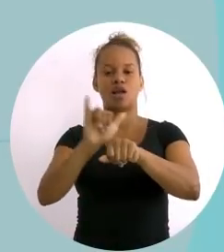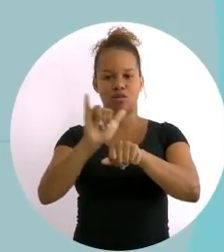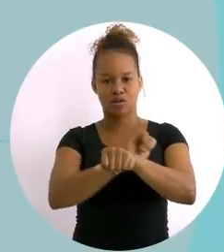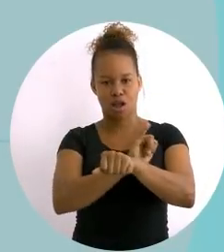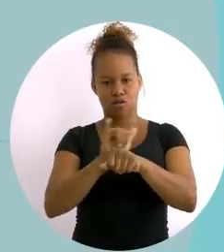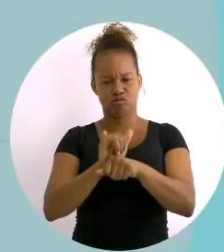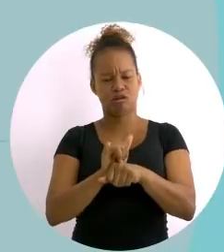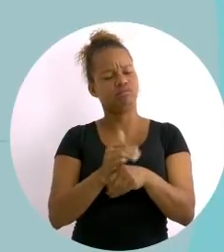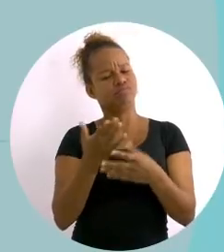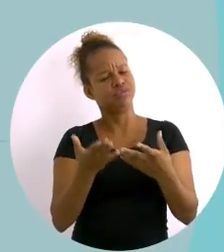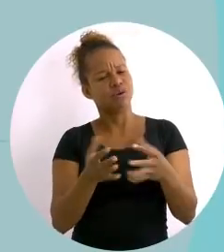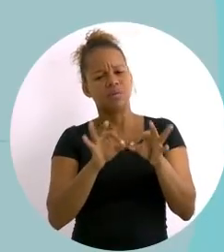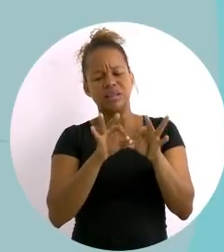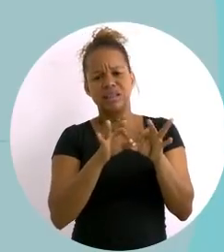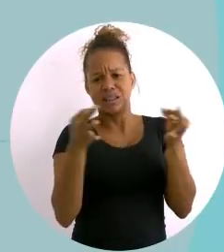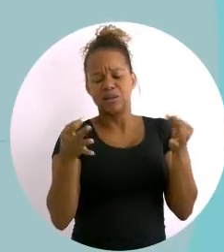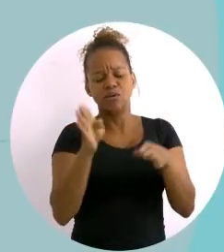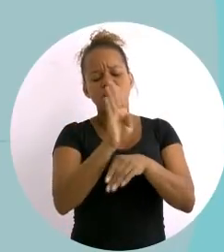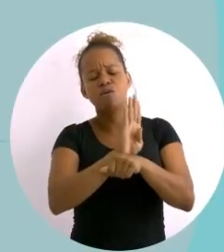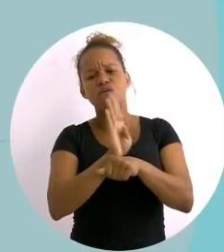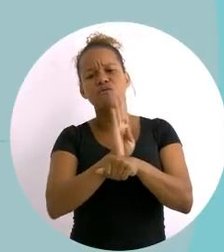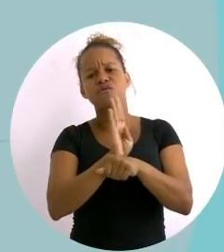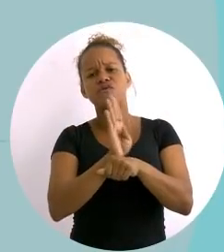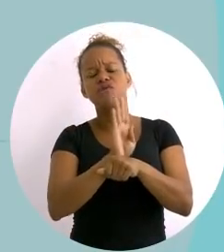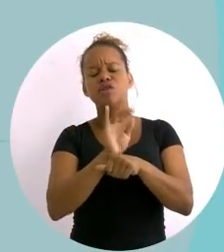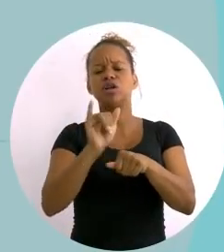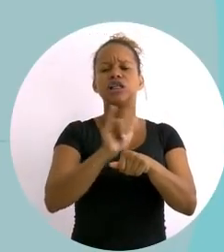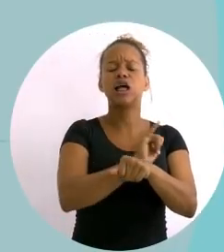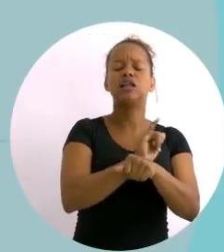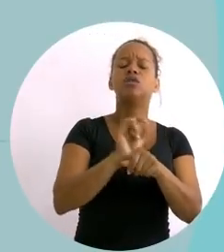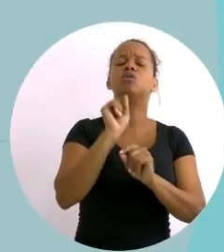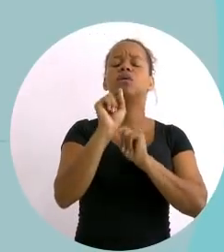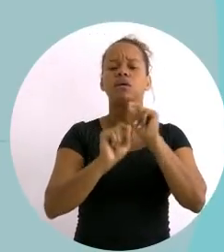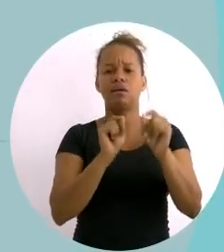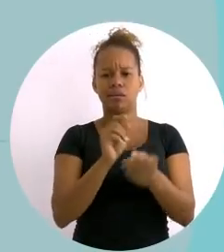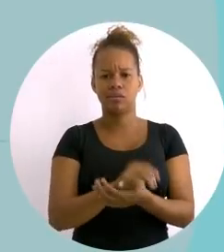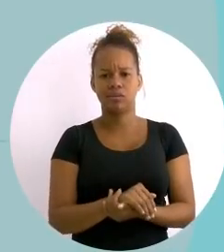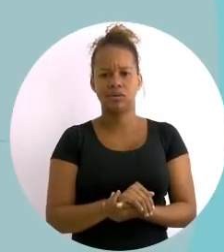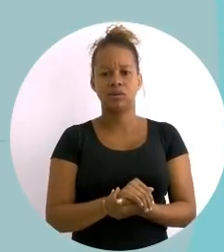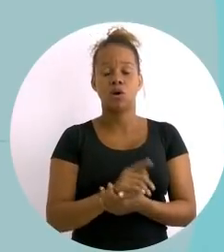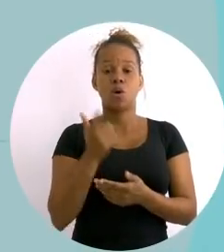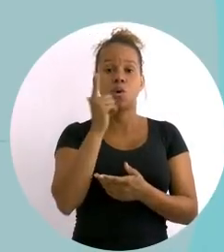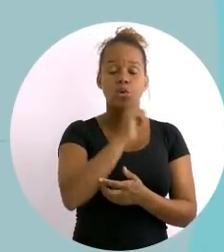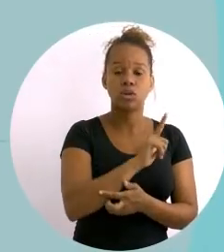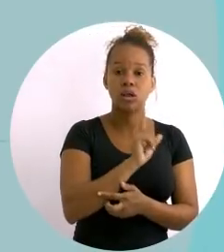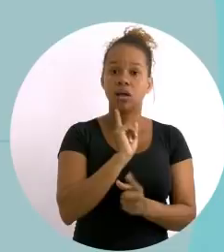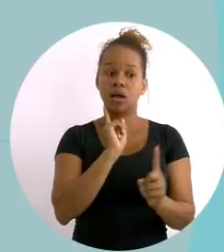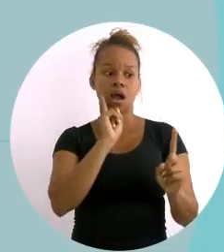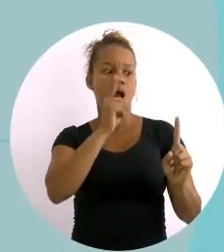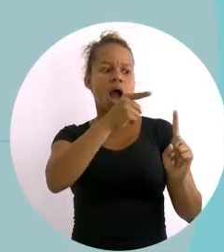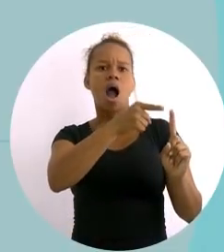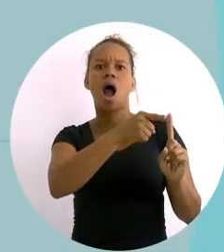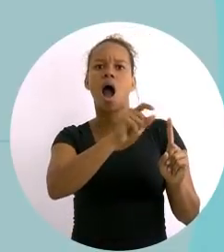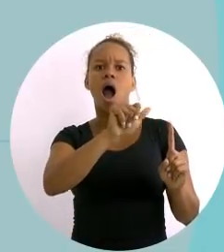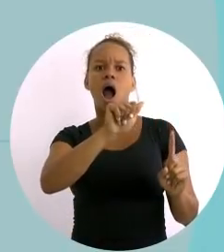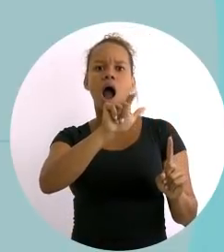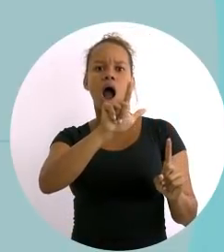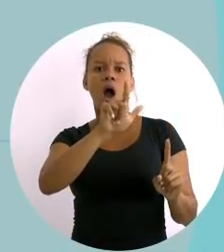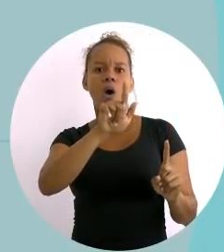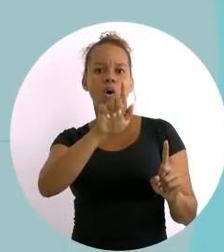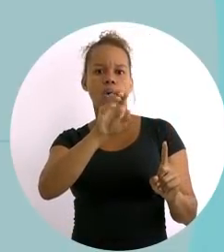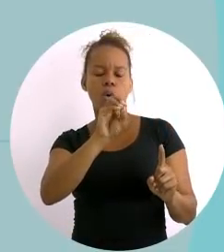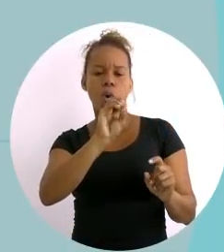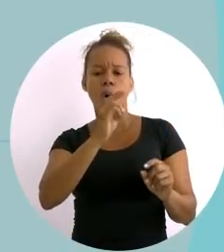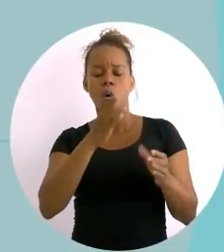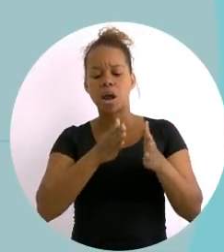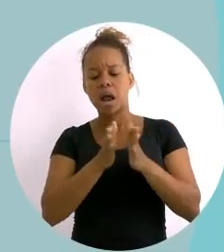uma forma muito simples, o vídeo trouxe que estratégia seria conseguir algo e